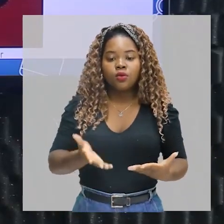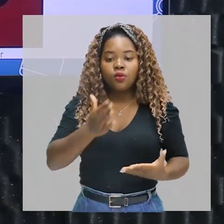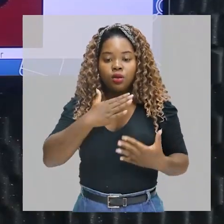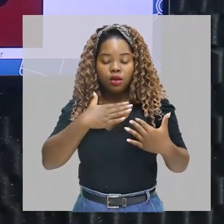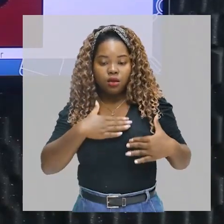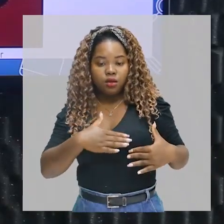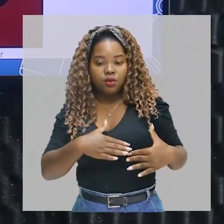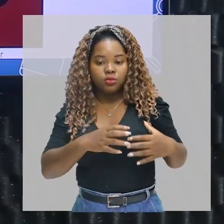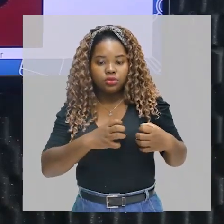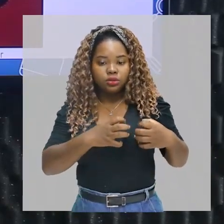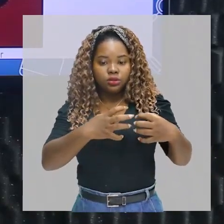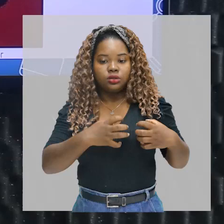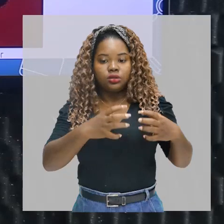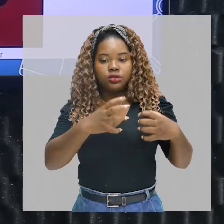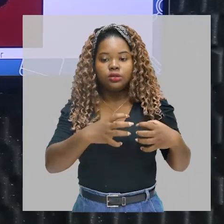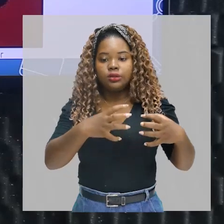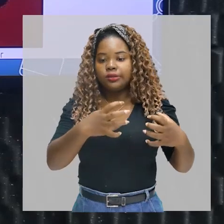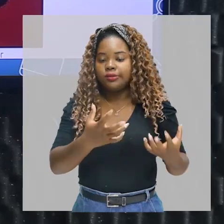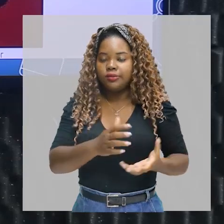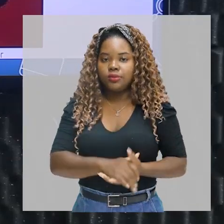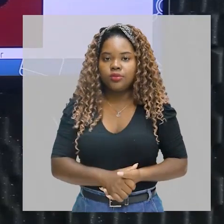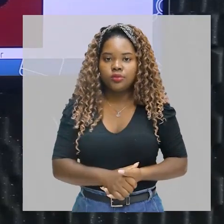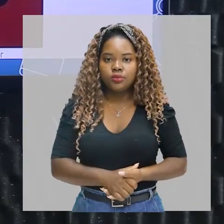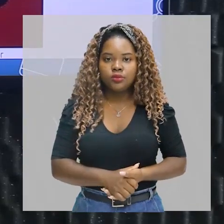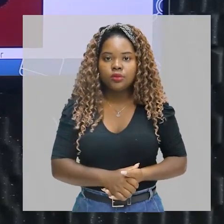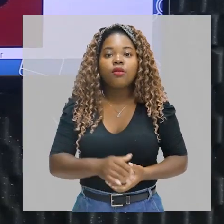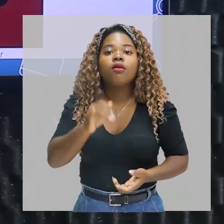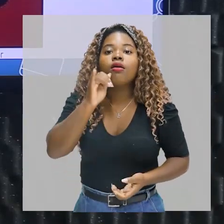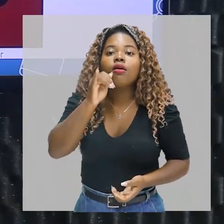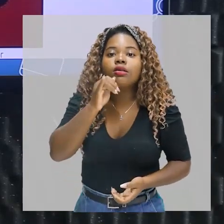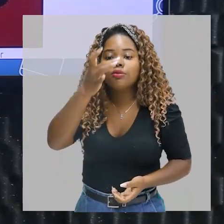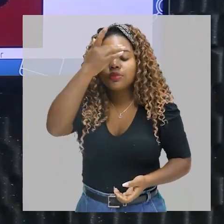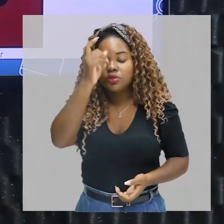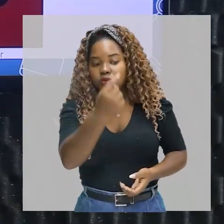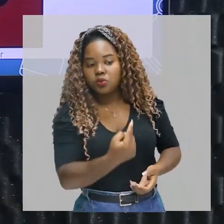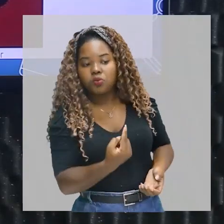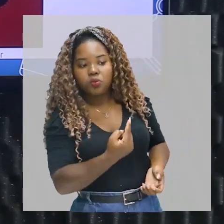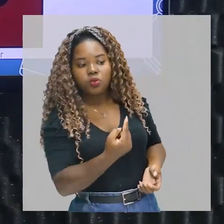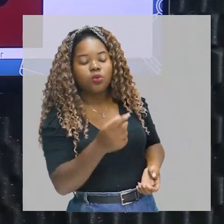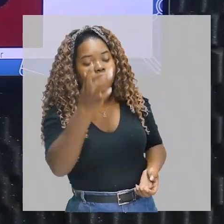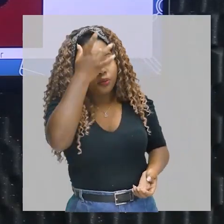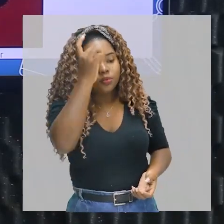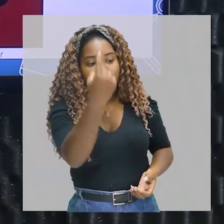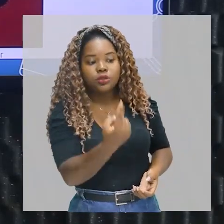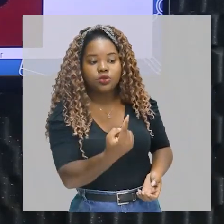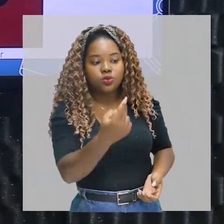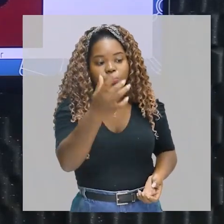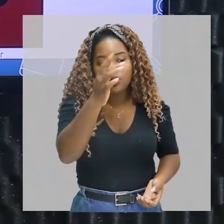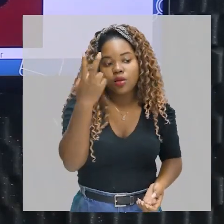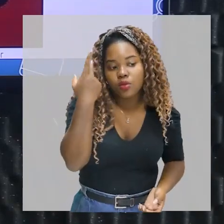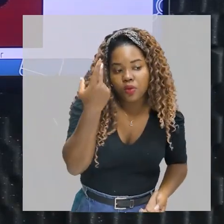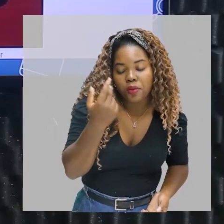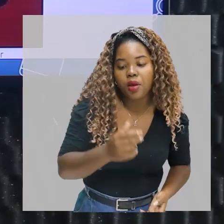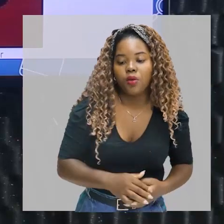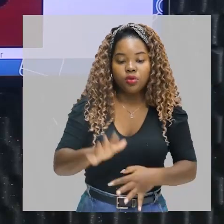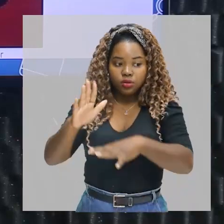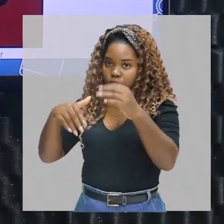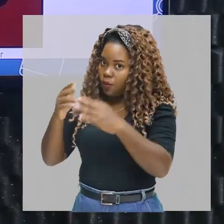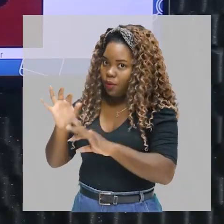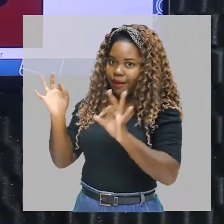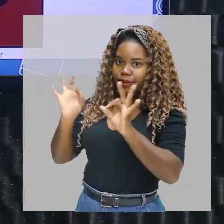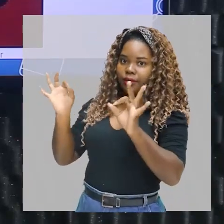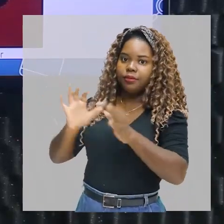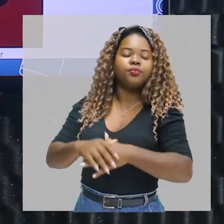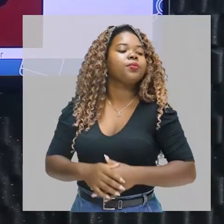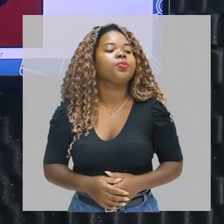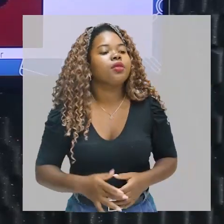ele bate menos vezes. Por exemplo, o indivíduo normal, ali, sedentário, sem ser um atleta profissional. Um indivíduo